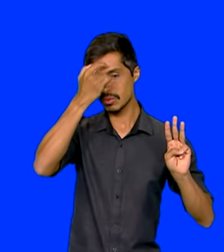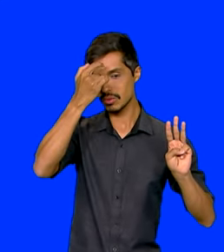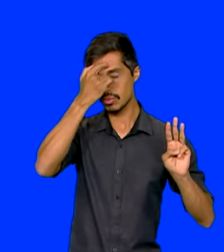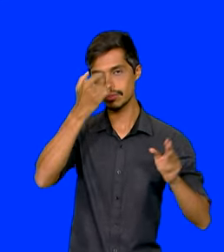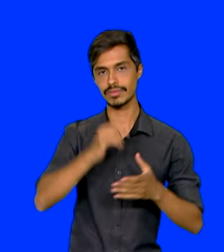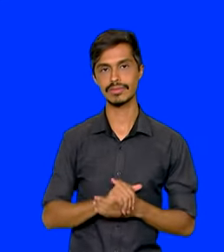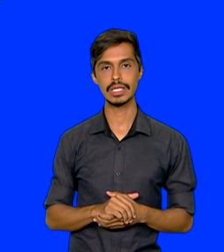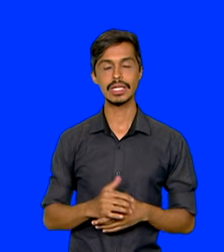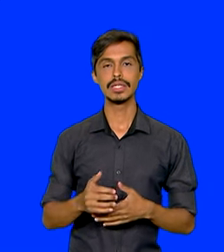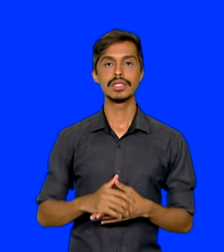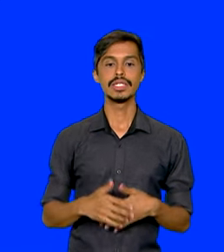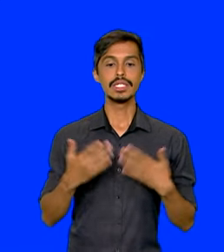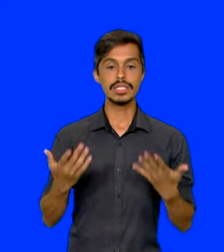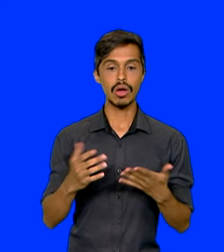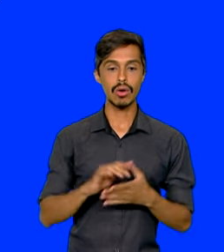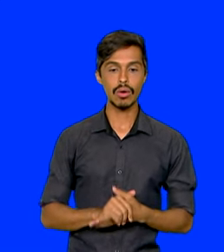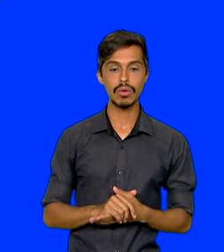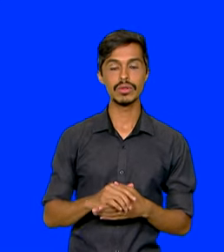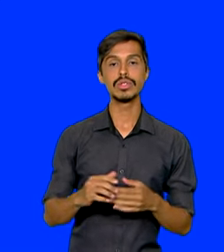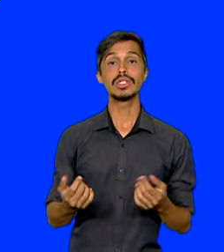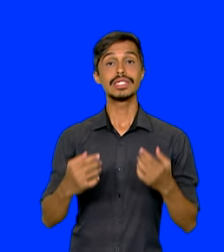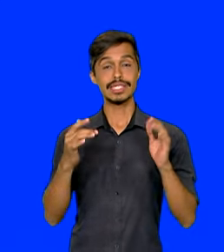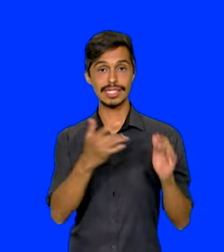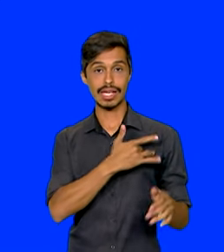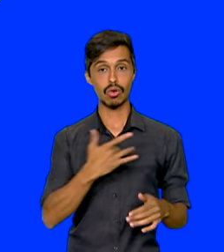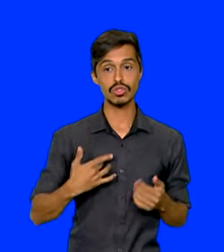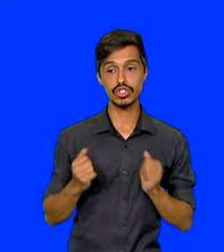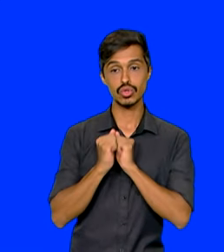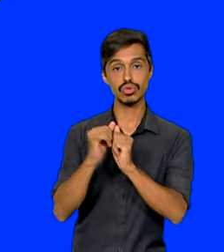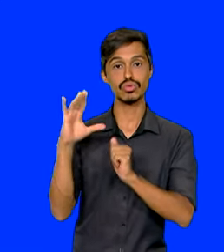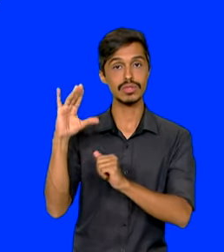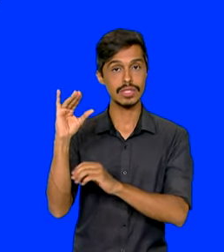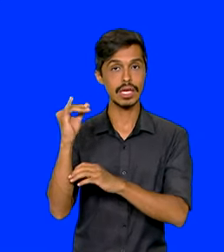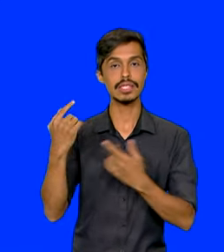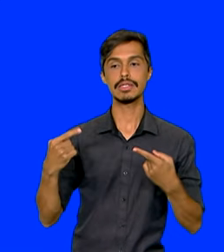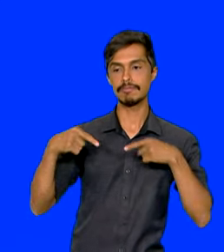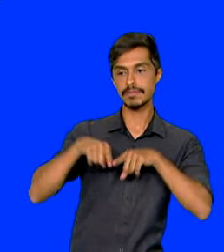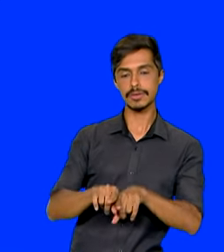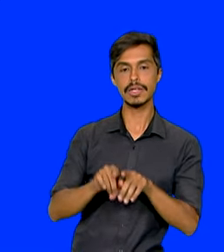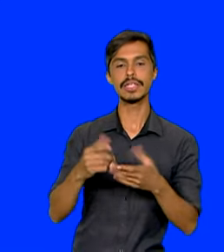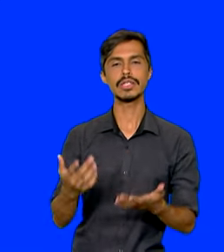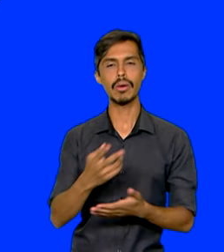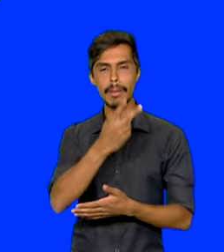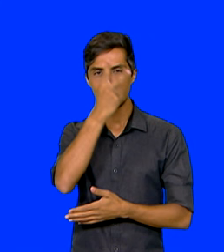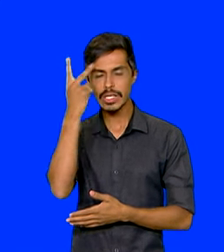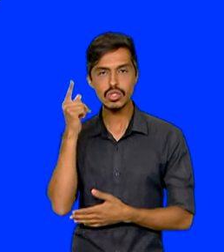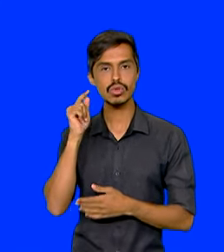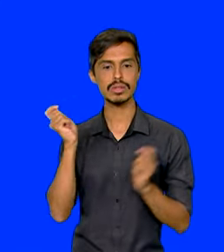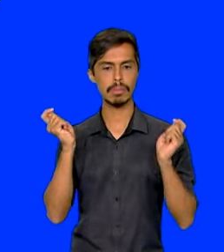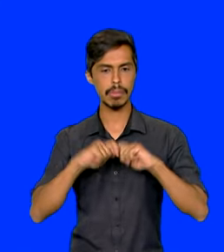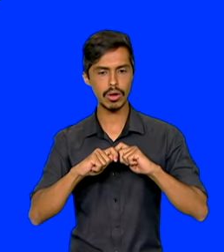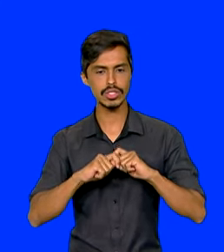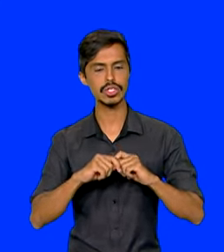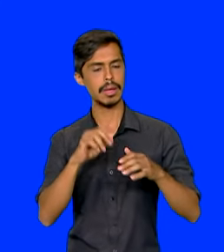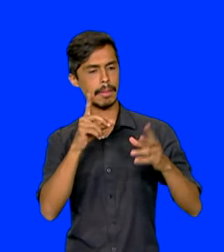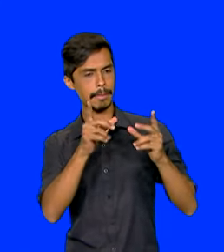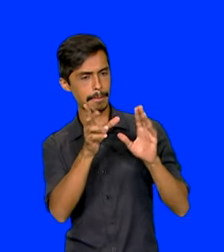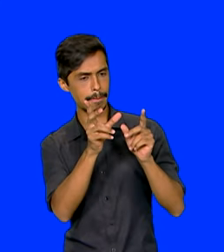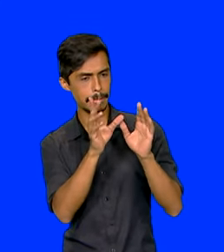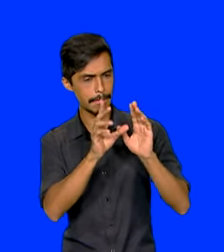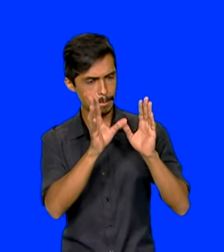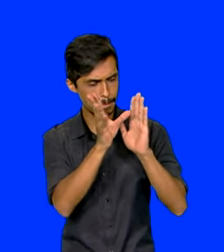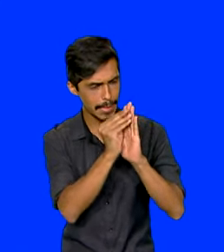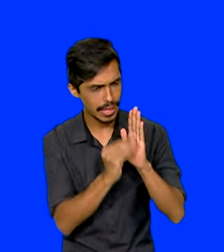qual a população encontrará notícias, dúvidas frequentes, materiais para fazer, para poder